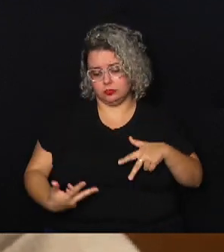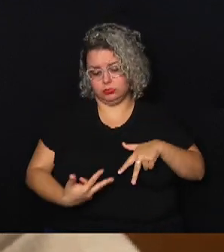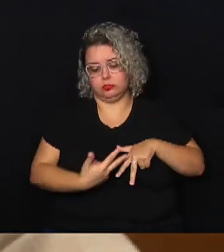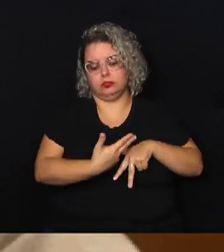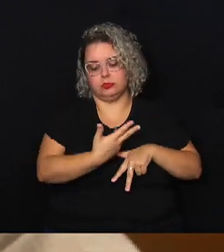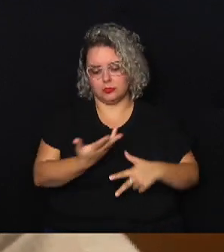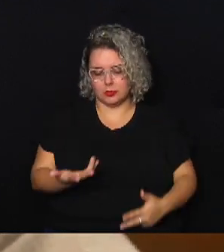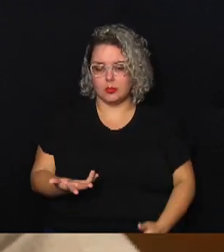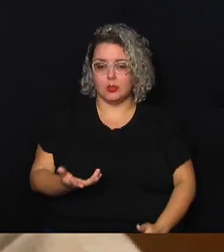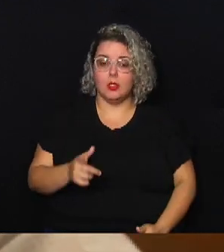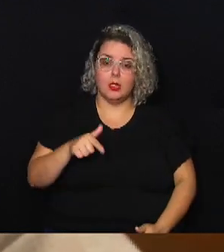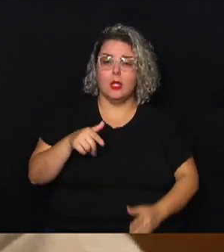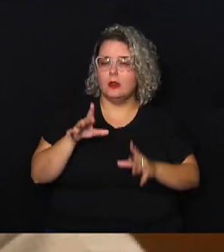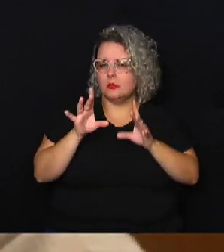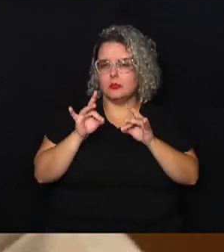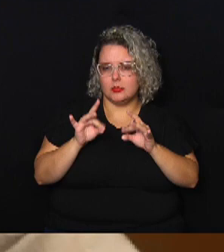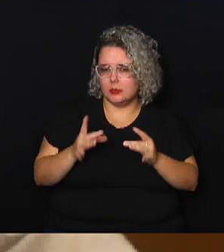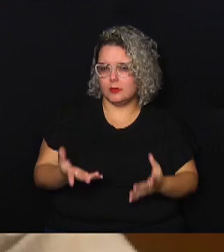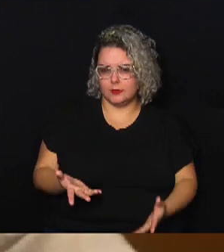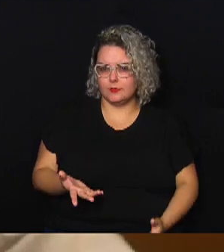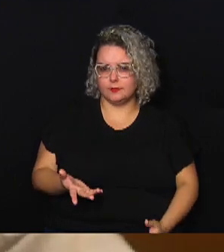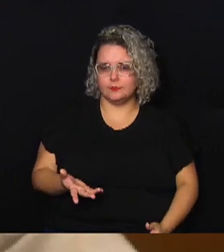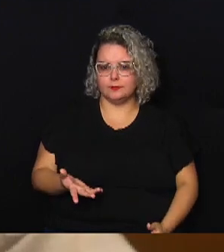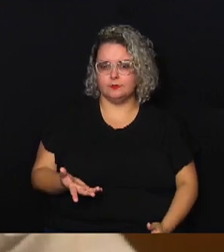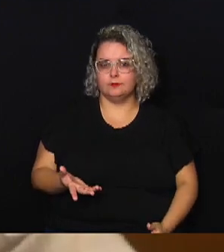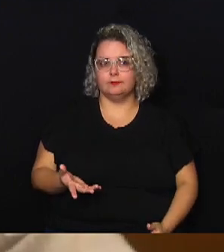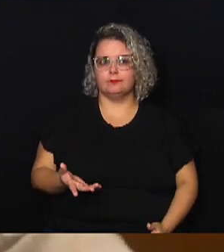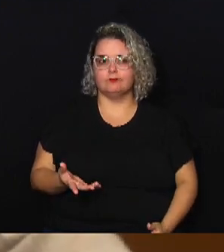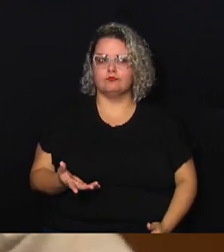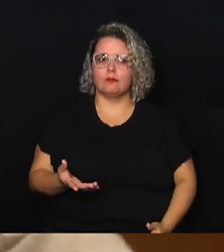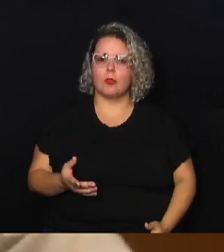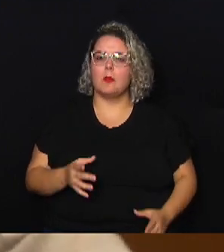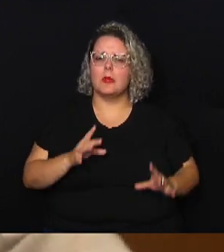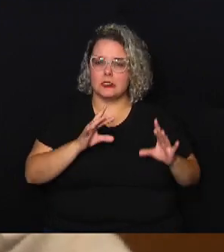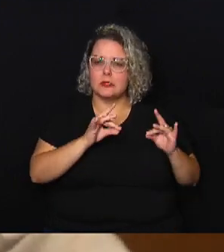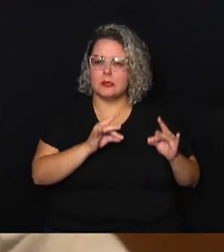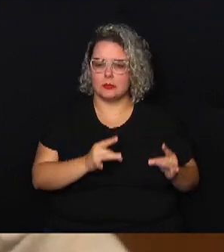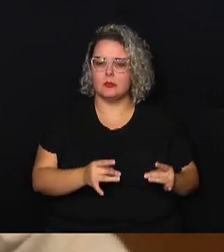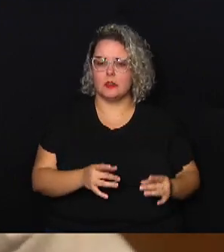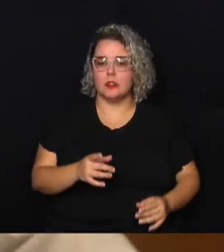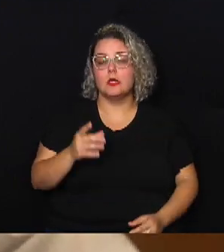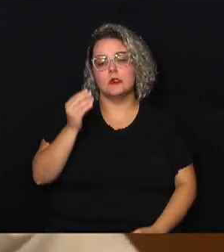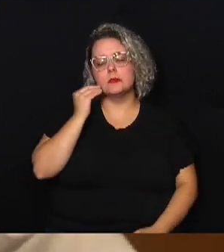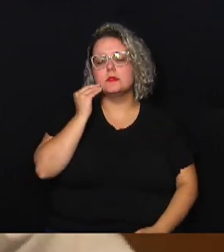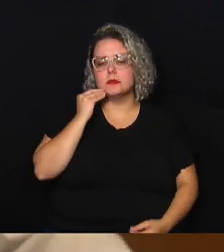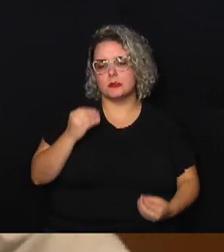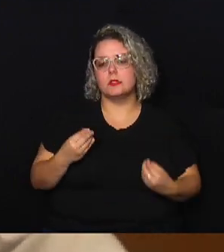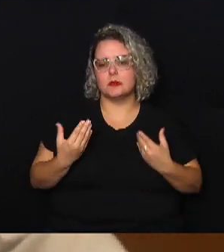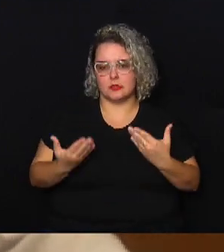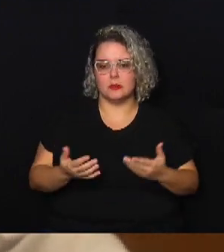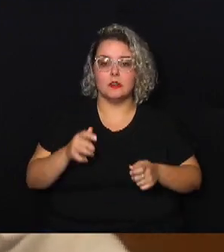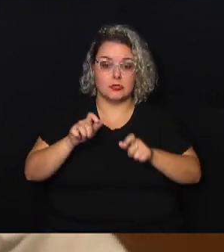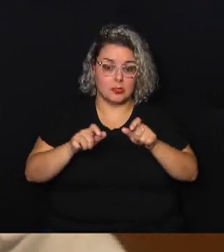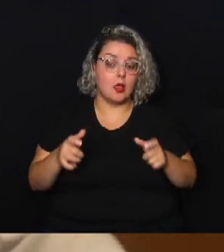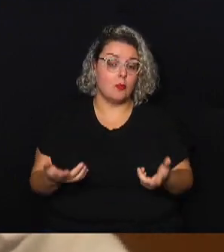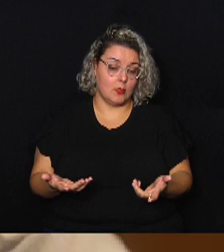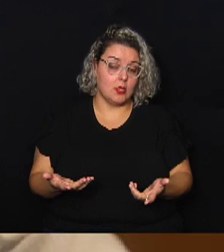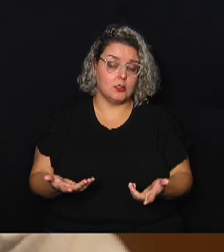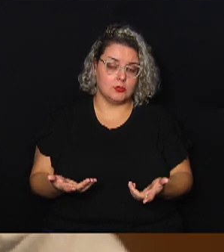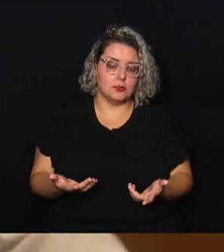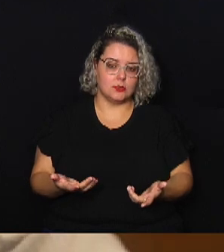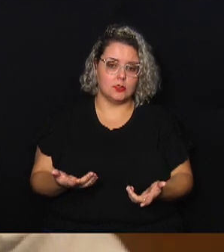ela é um refinamento, somente estética seria mais um refinamento, mas também tenta trazer essa pessoa